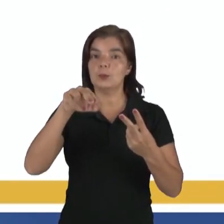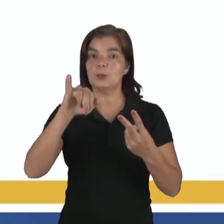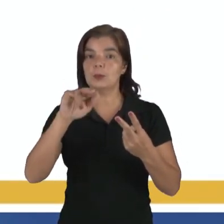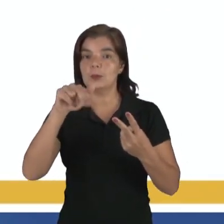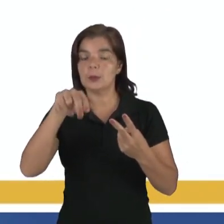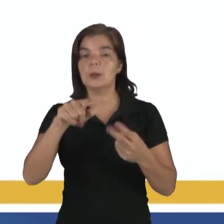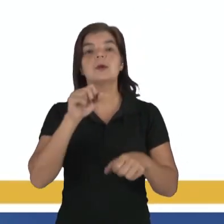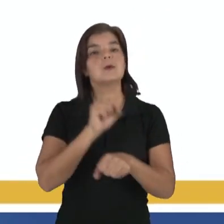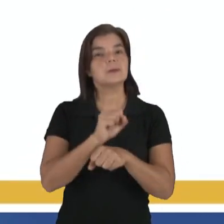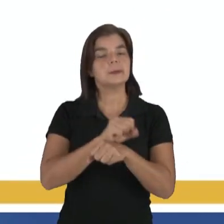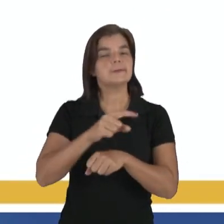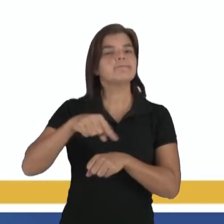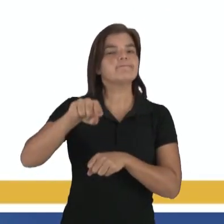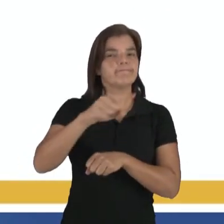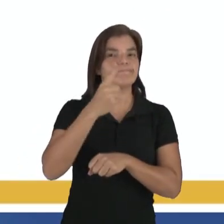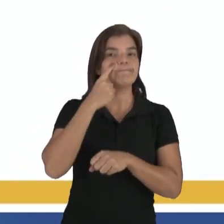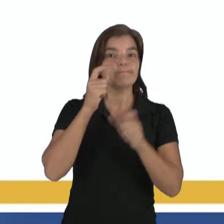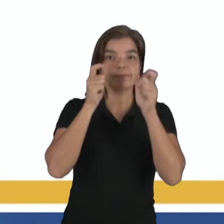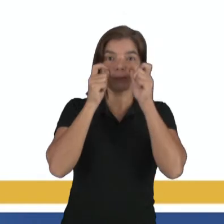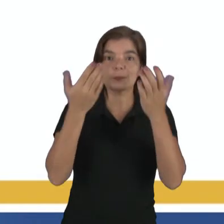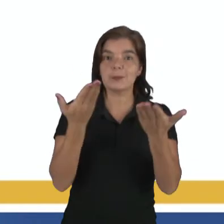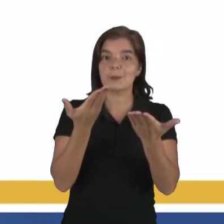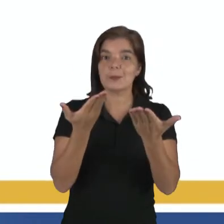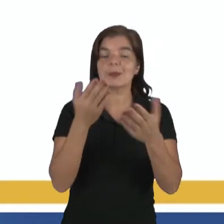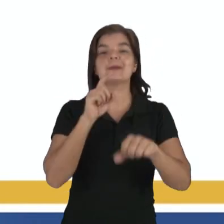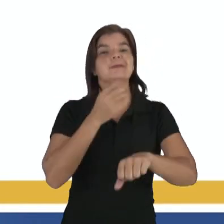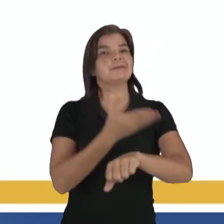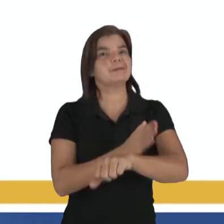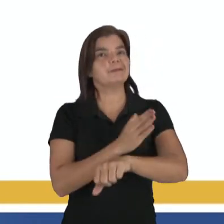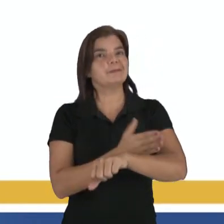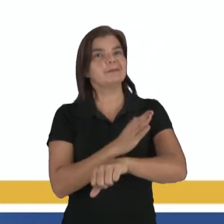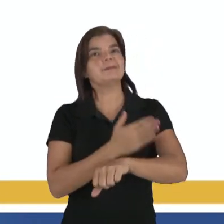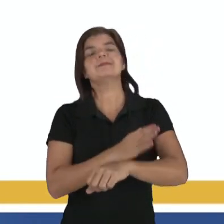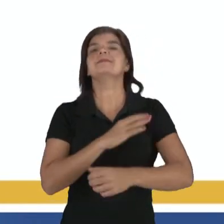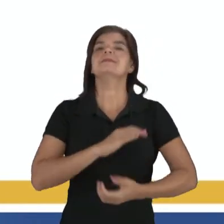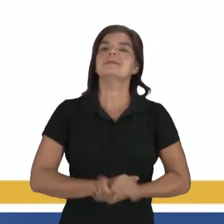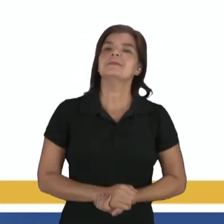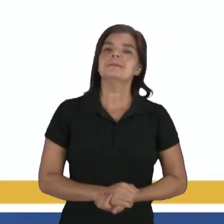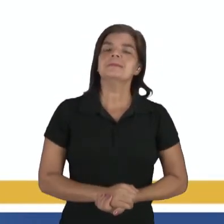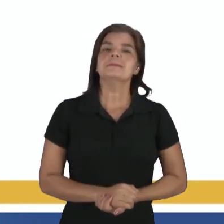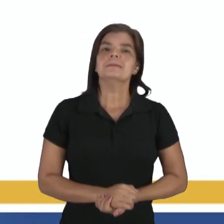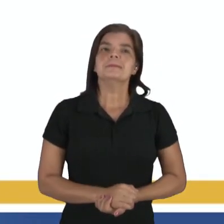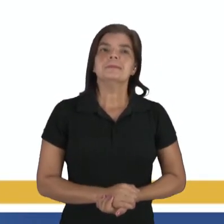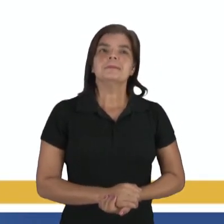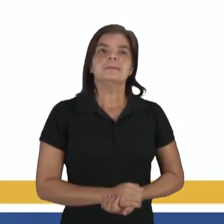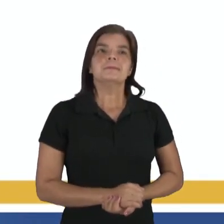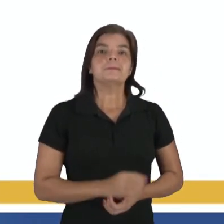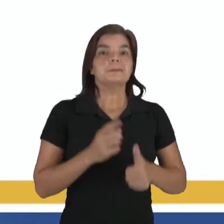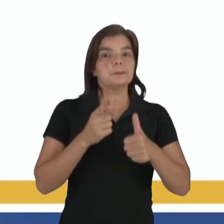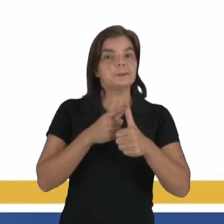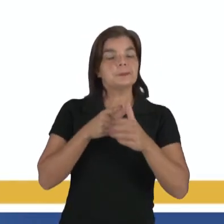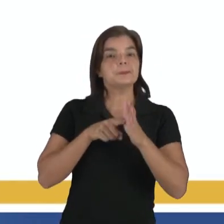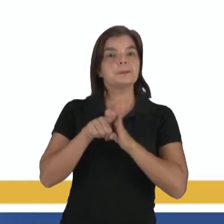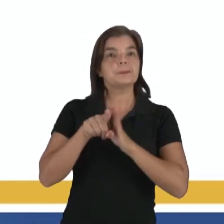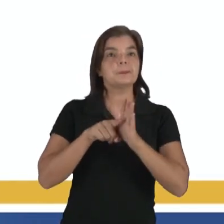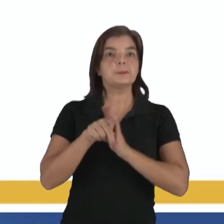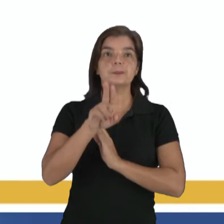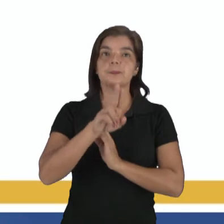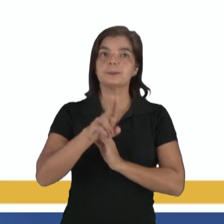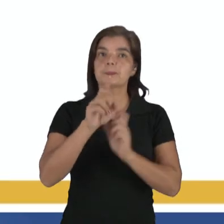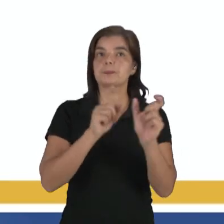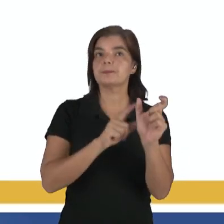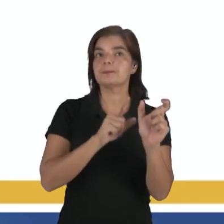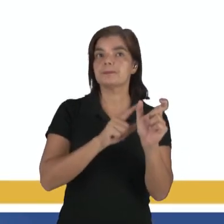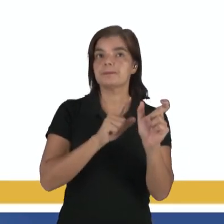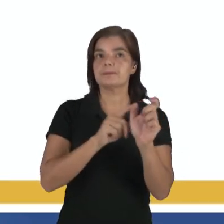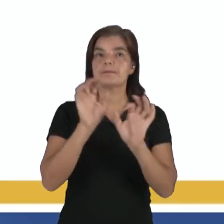Ok, espero que vocês tenham prestado bastante atenção aí, porque chegou a hora de praticar. Vamos lá fazer a atividade? Na primeira pergunta, use